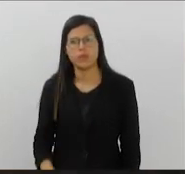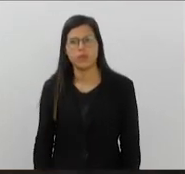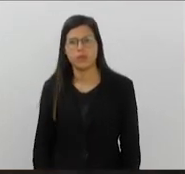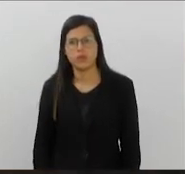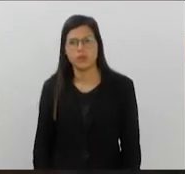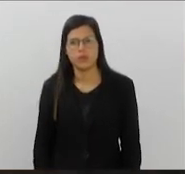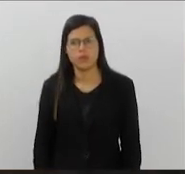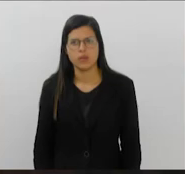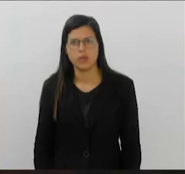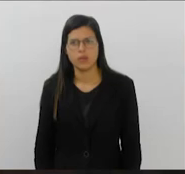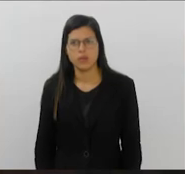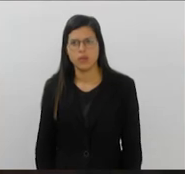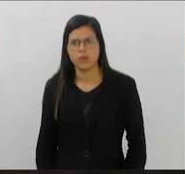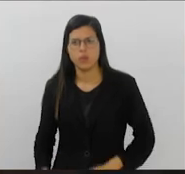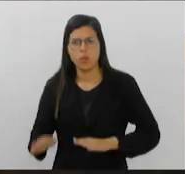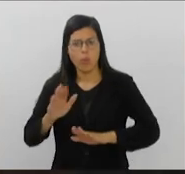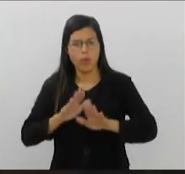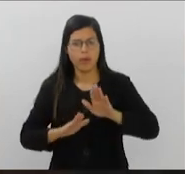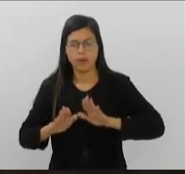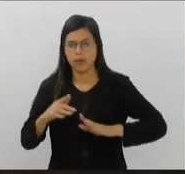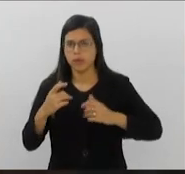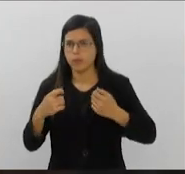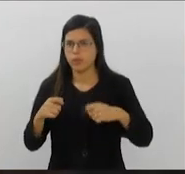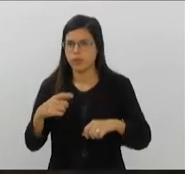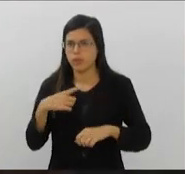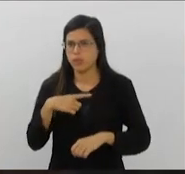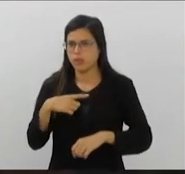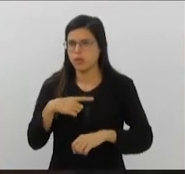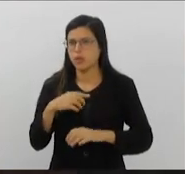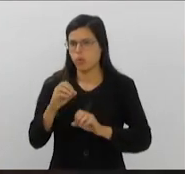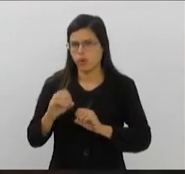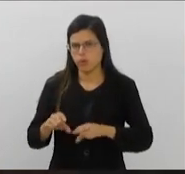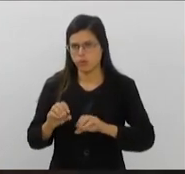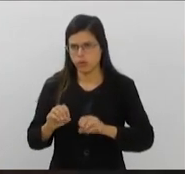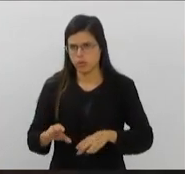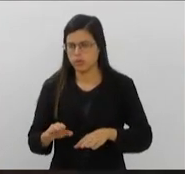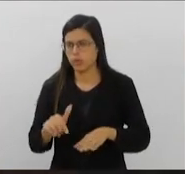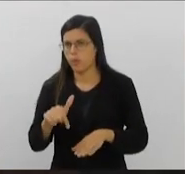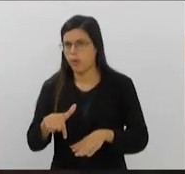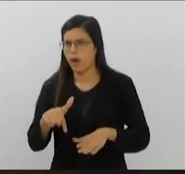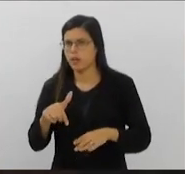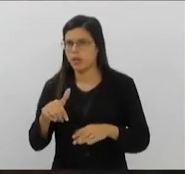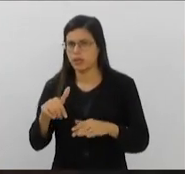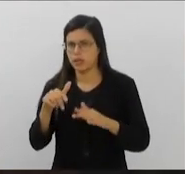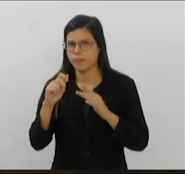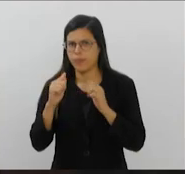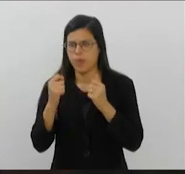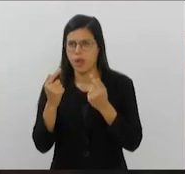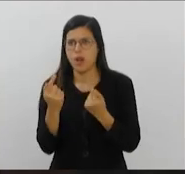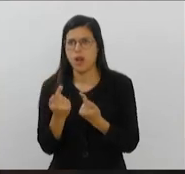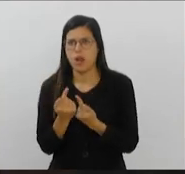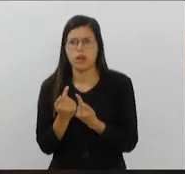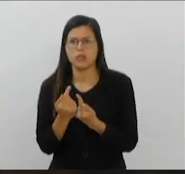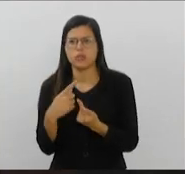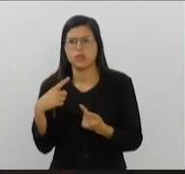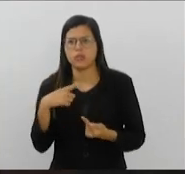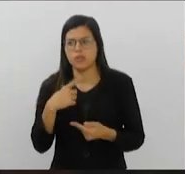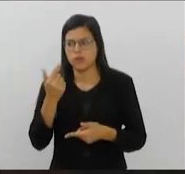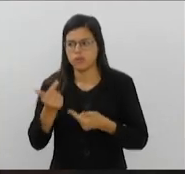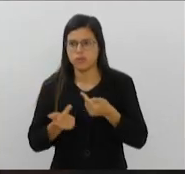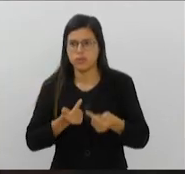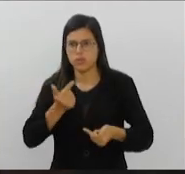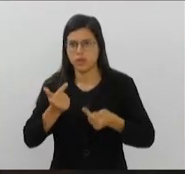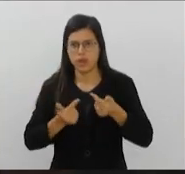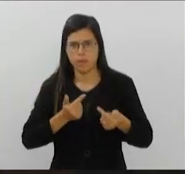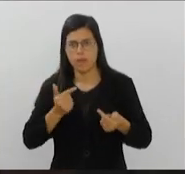disse no cuidado que nós temos que ter com a educação. Aqui nessa casa eu tenho, né, um trabalho